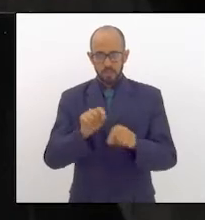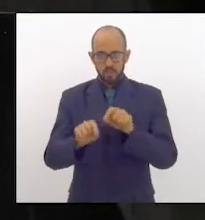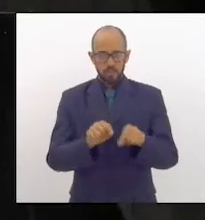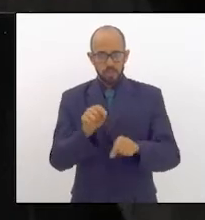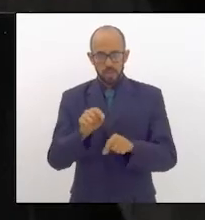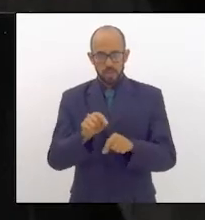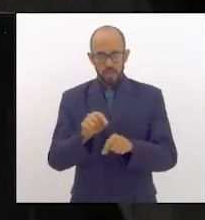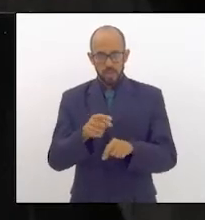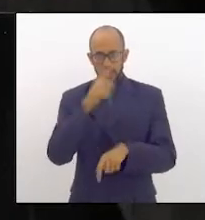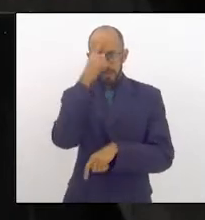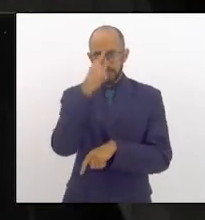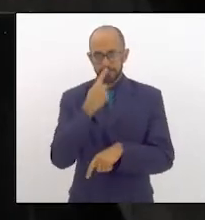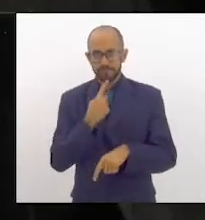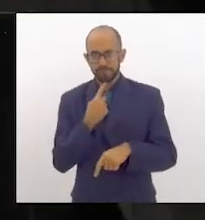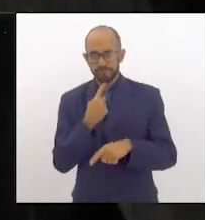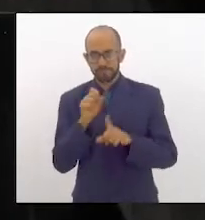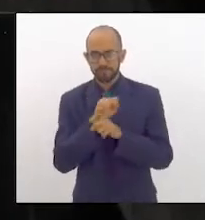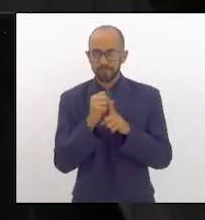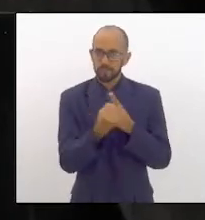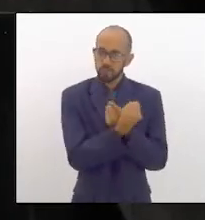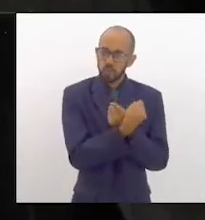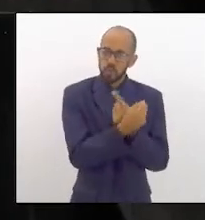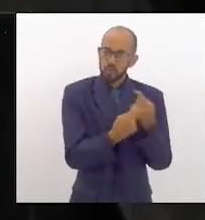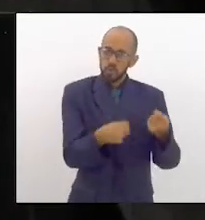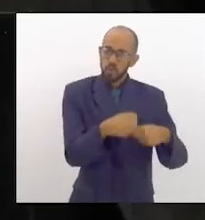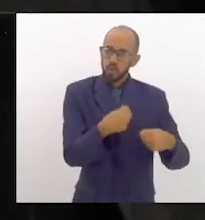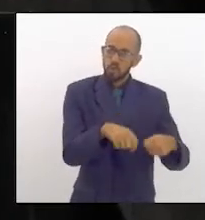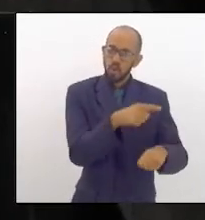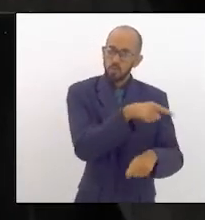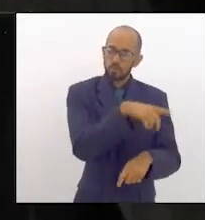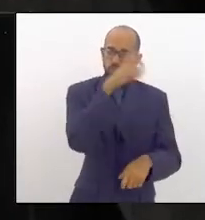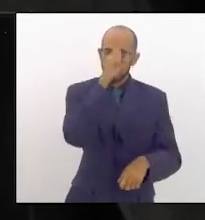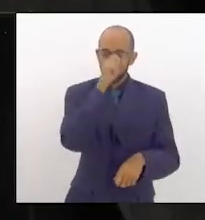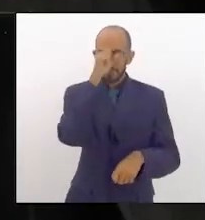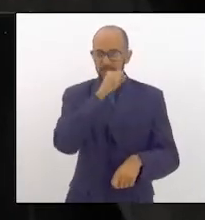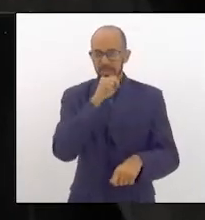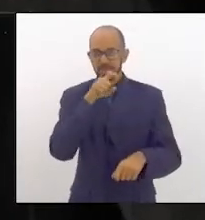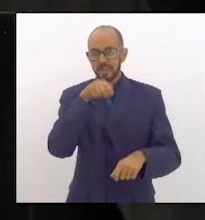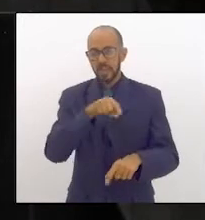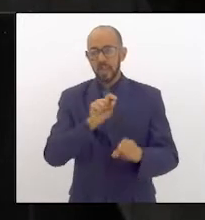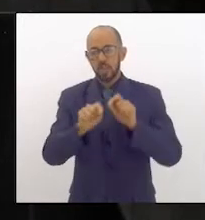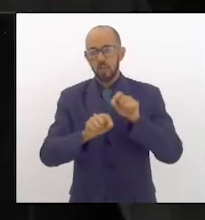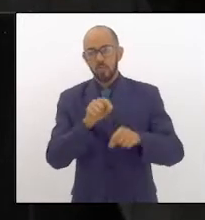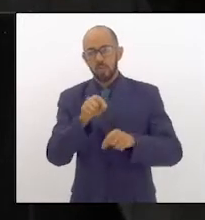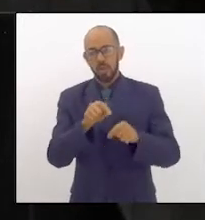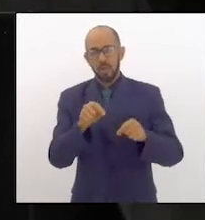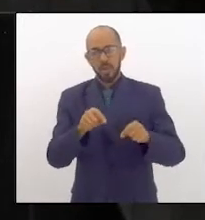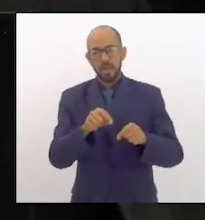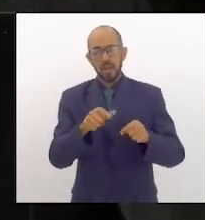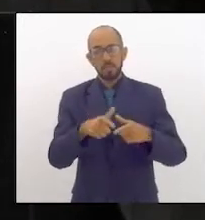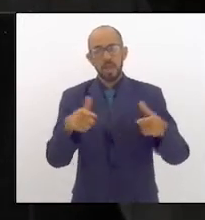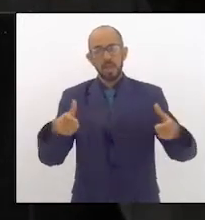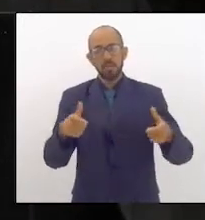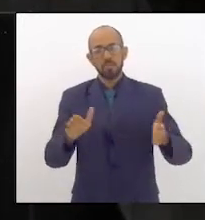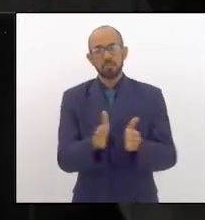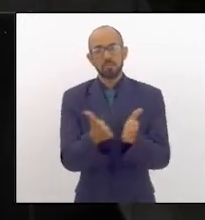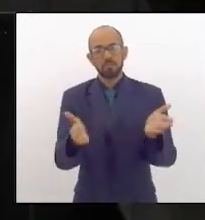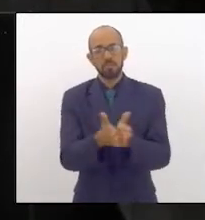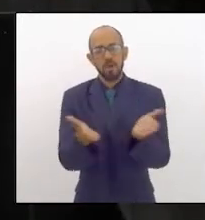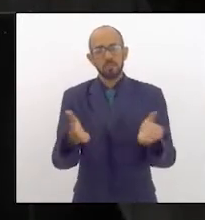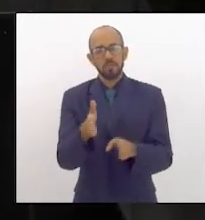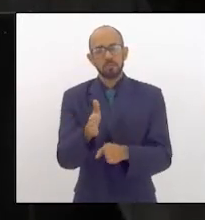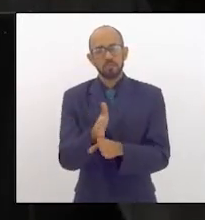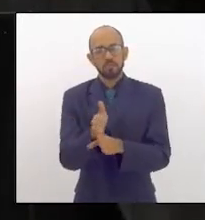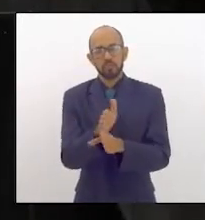perfil sócio-econômico desses jovens aprendizes que são notícia no início de origem popular são vulneráveis